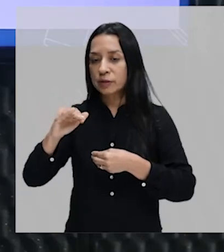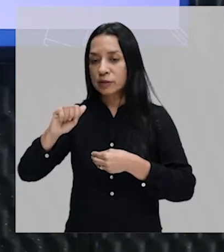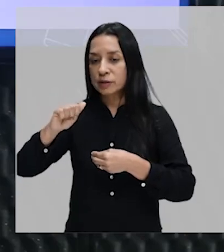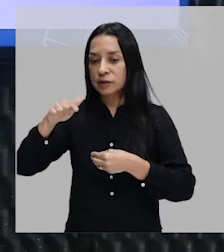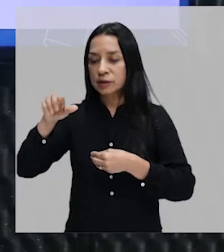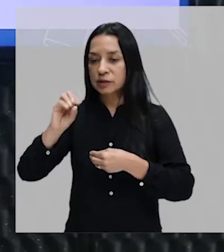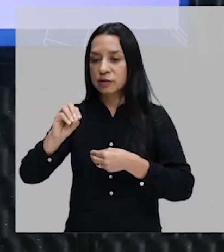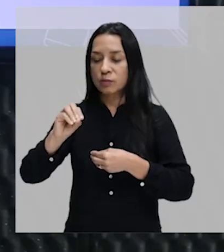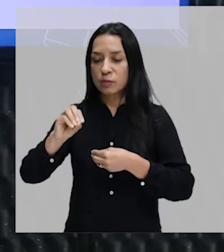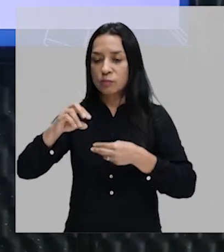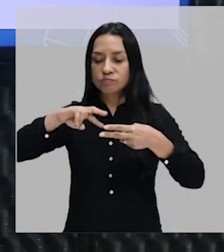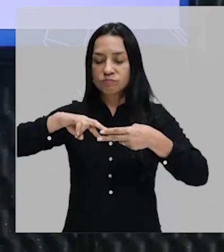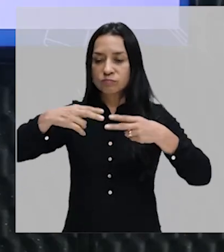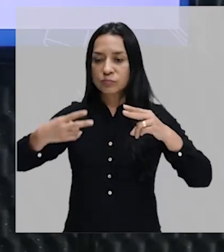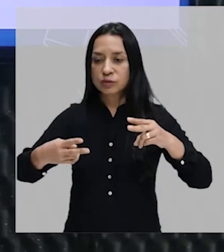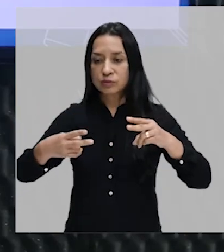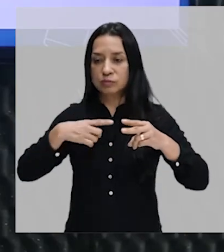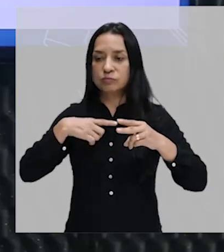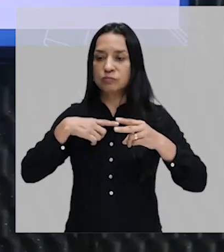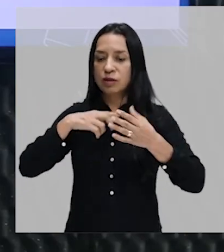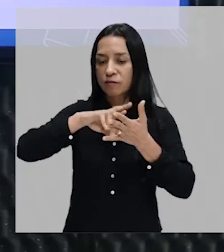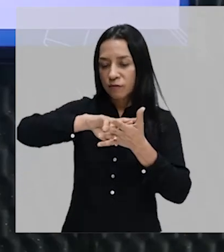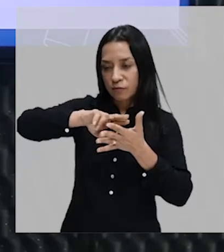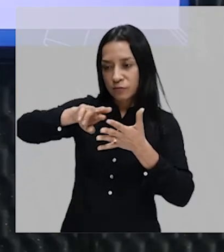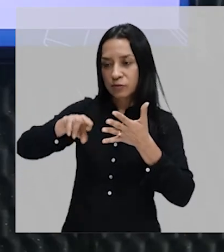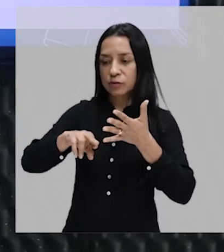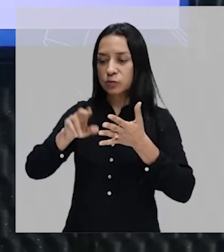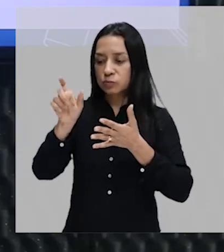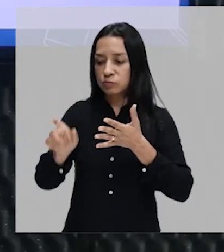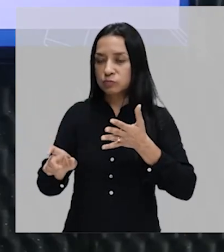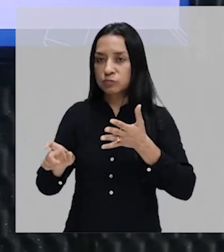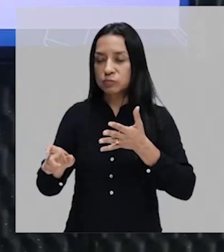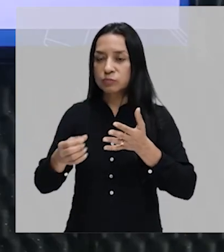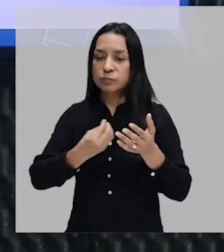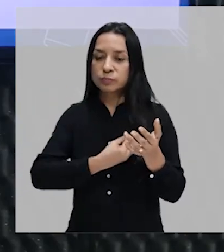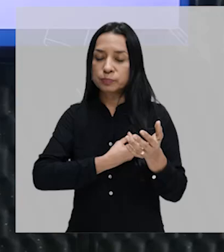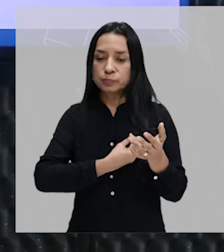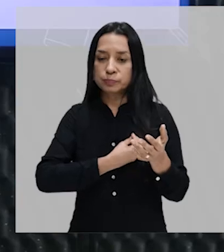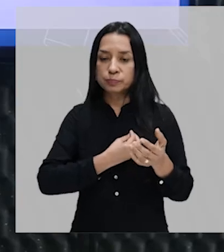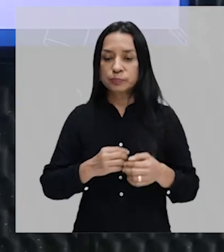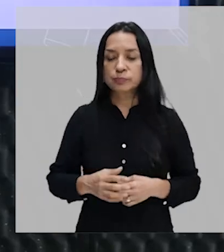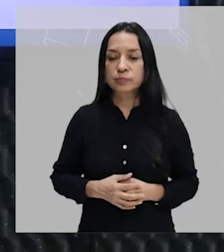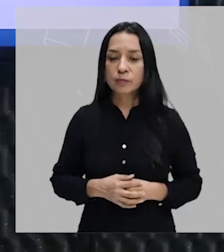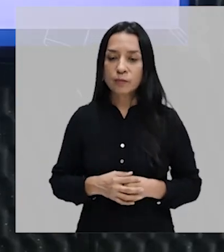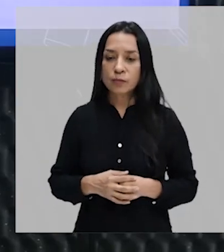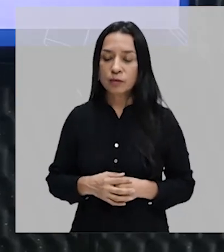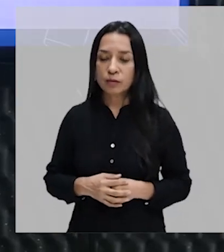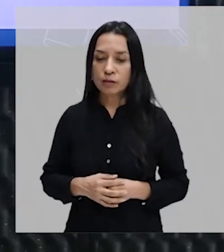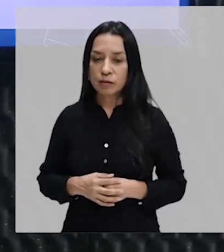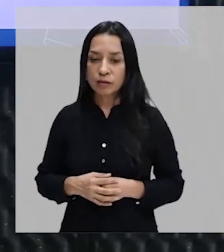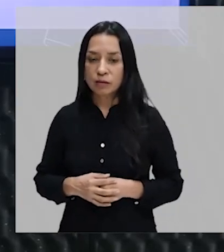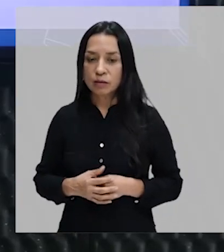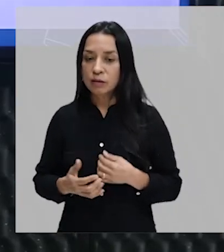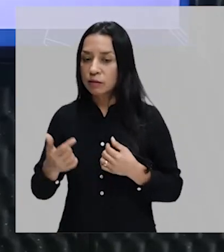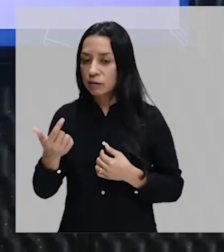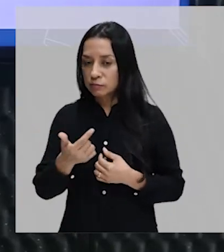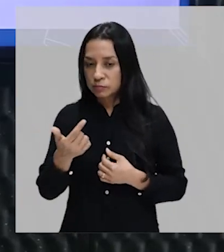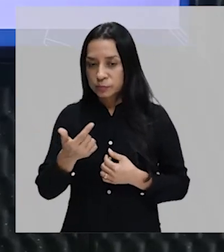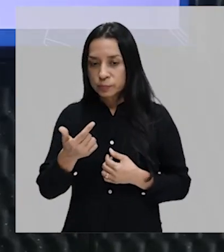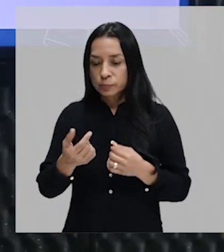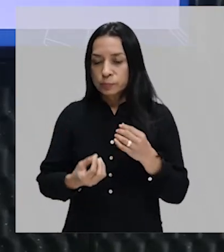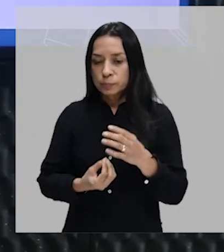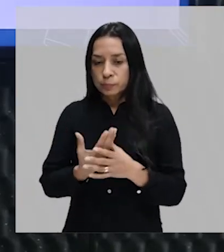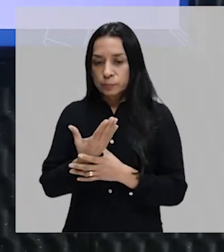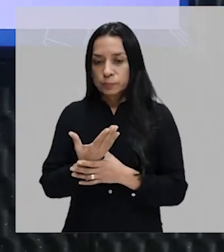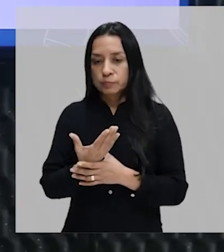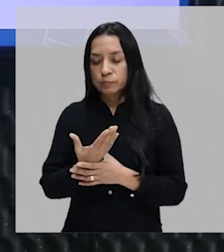genética. Então, isso causa variações nos seres vivos. Tá? E fontes de variabilidade, a gente considera como fonte